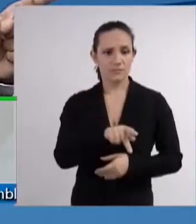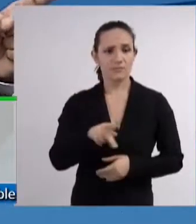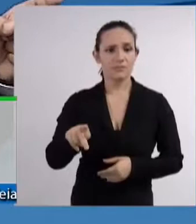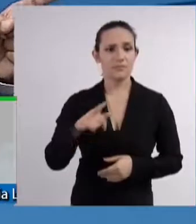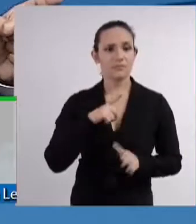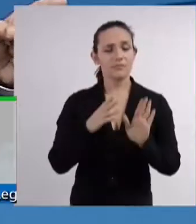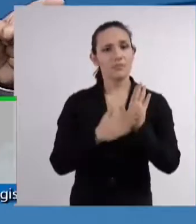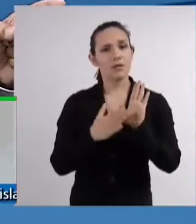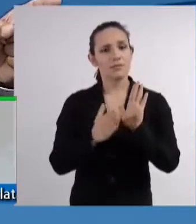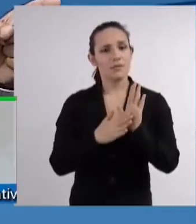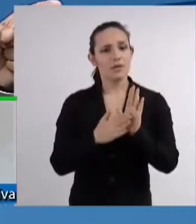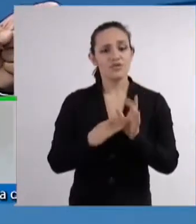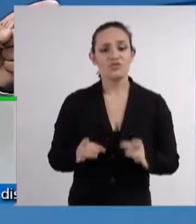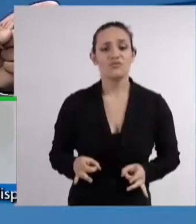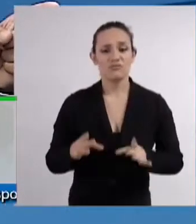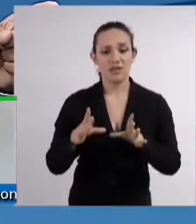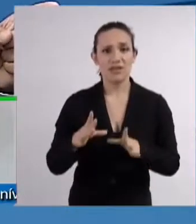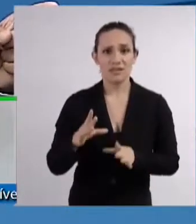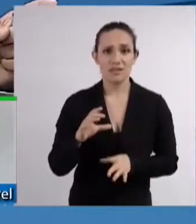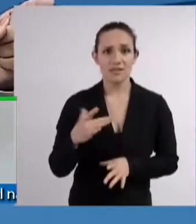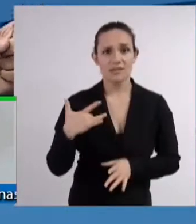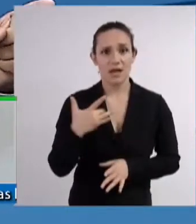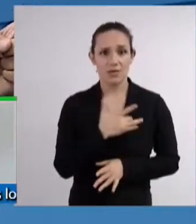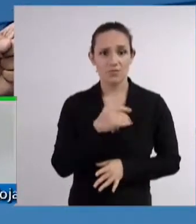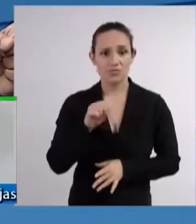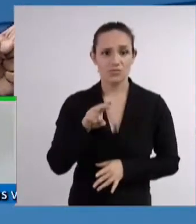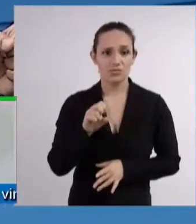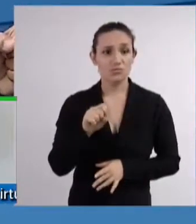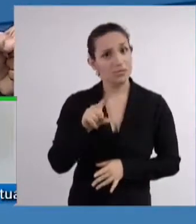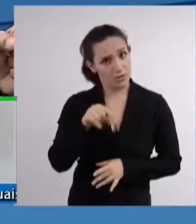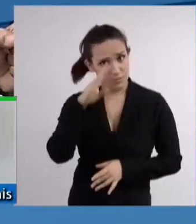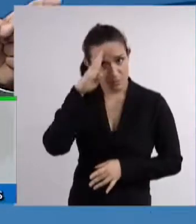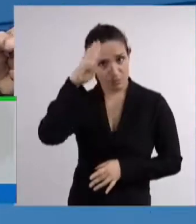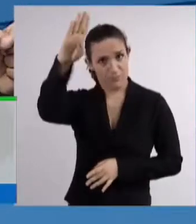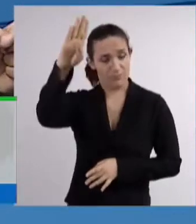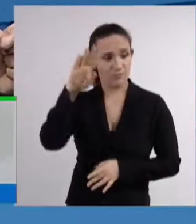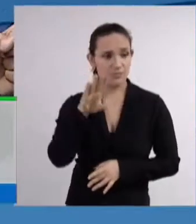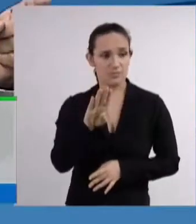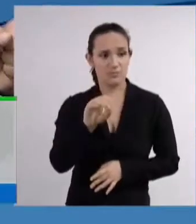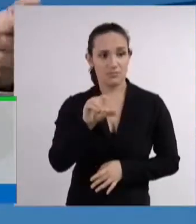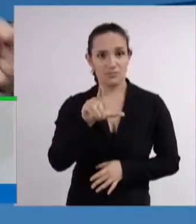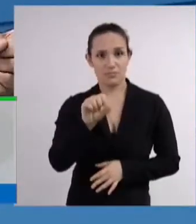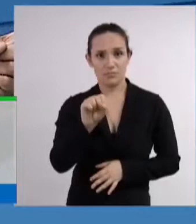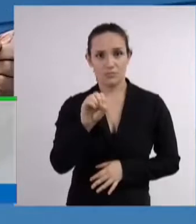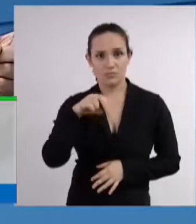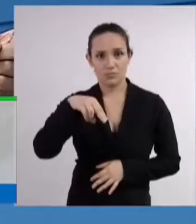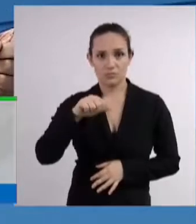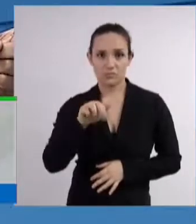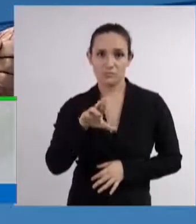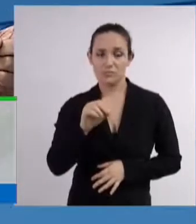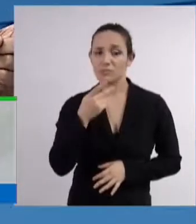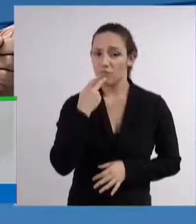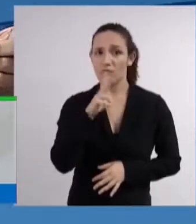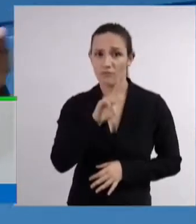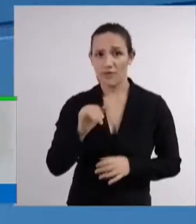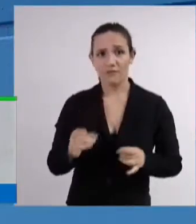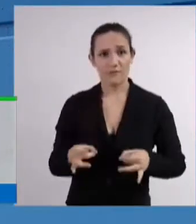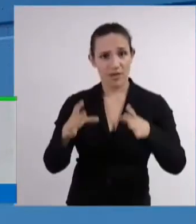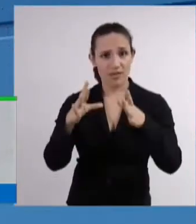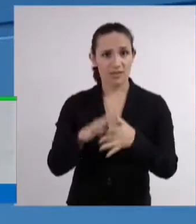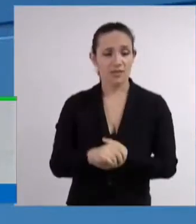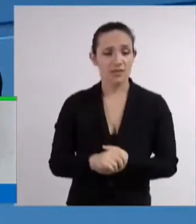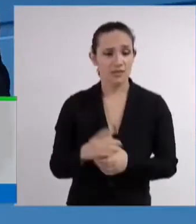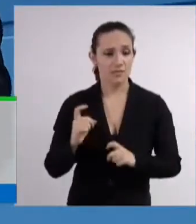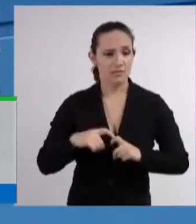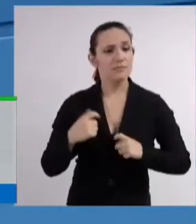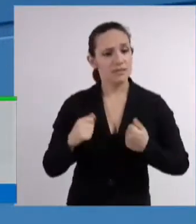propondo a privatização da saúde no nosso país. Um deles é o Bolsonaro. Está lá na proposta, falou publicamente isso. Ele acha